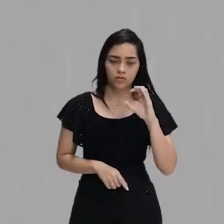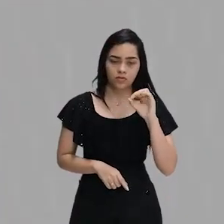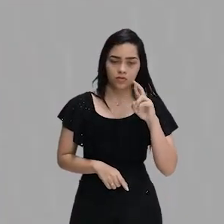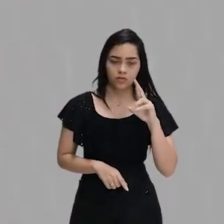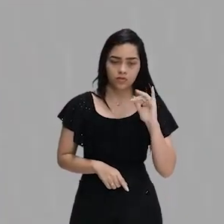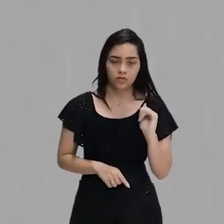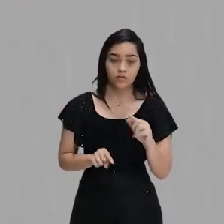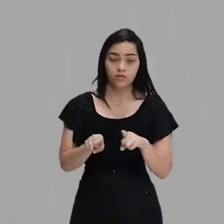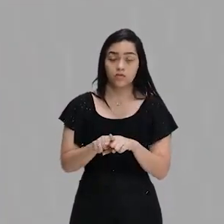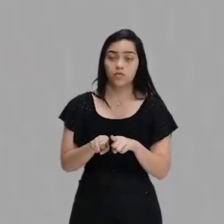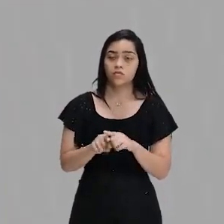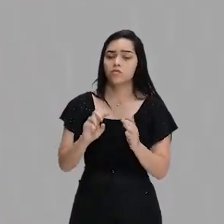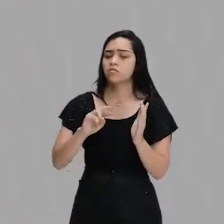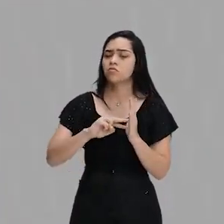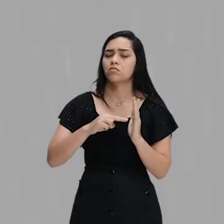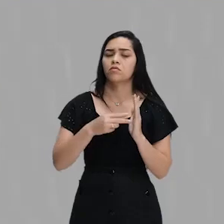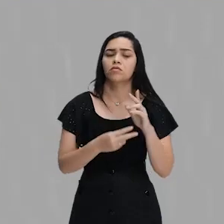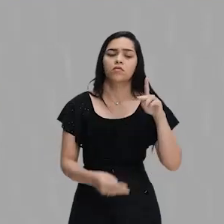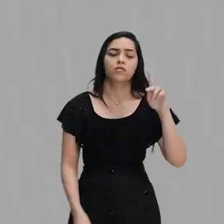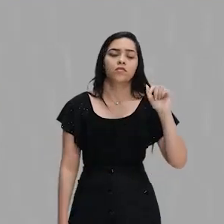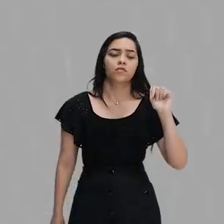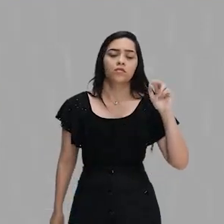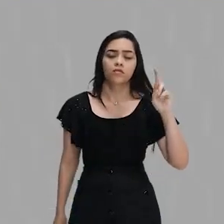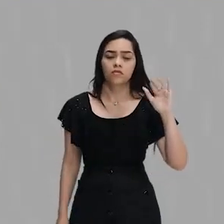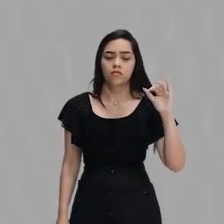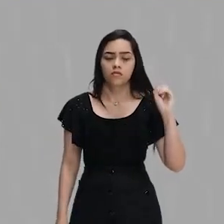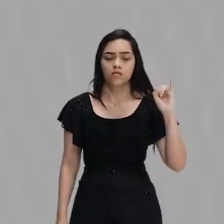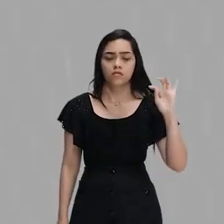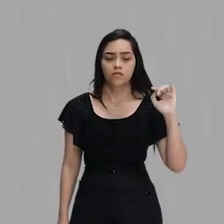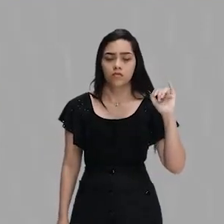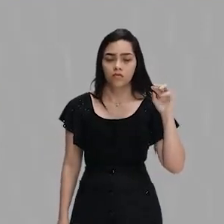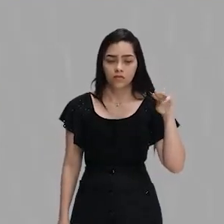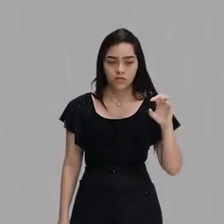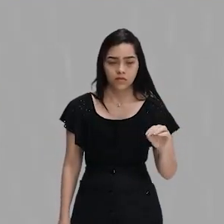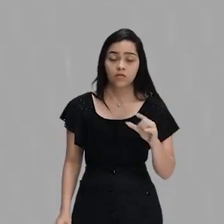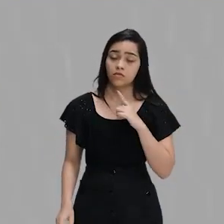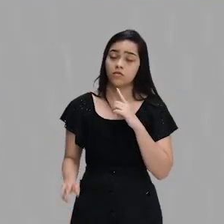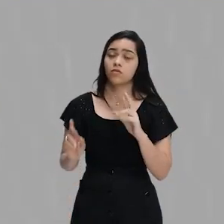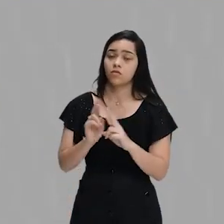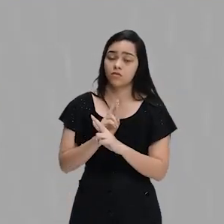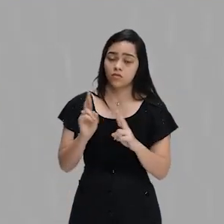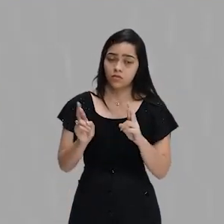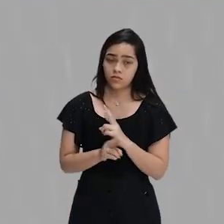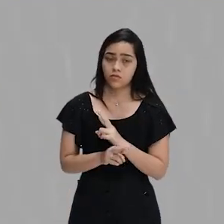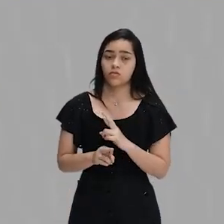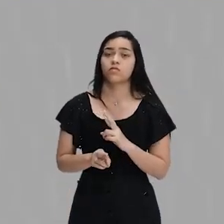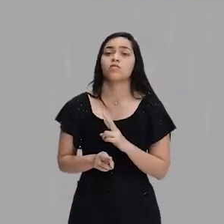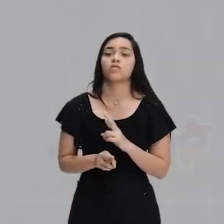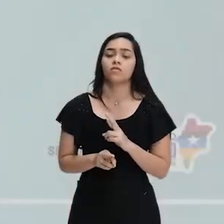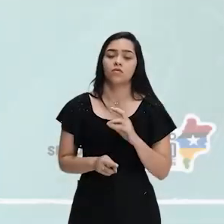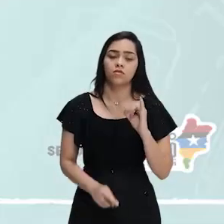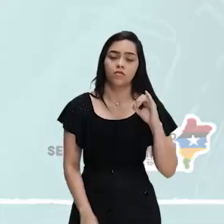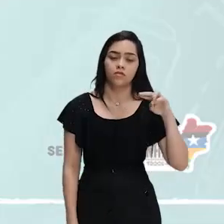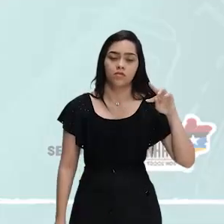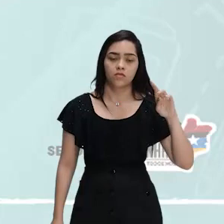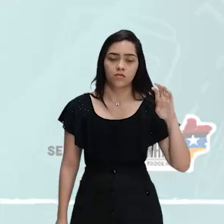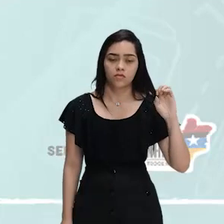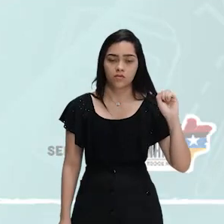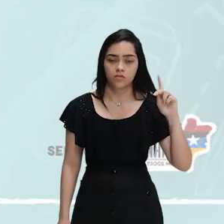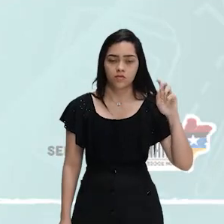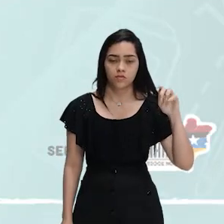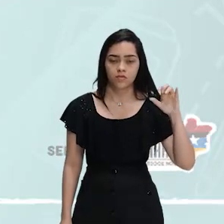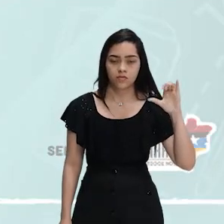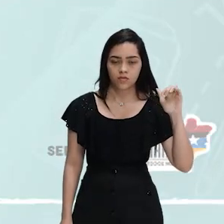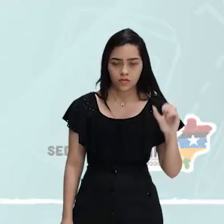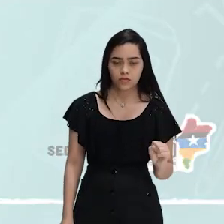Ok? Agora, o que é o parasitismo? Que é também uma relação ecológica interespecífica.